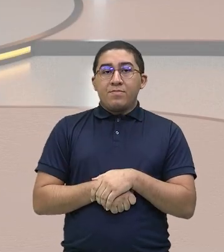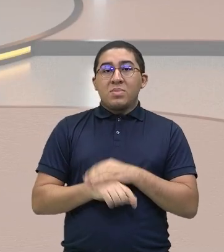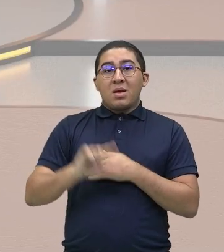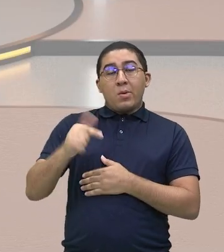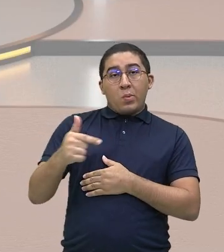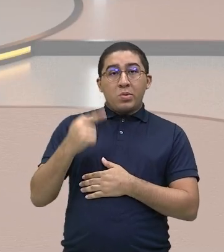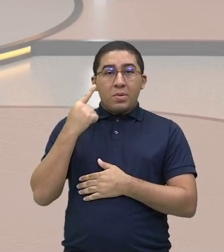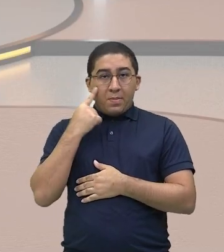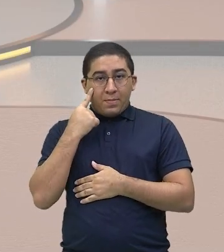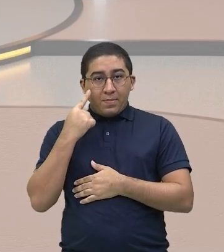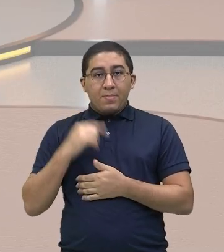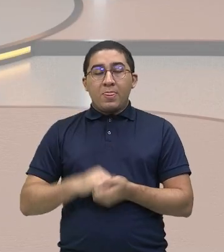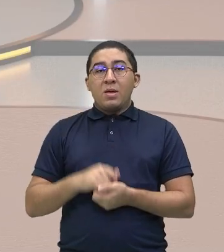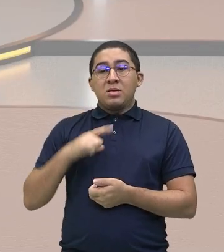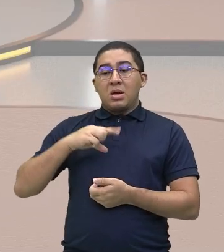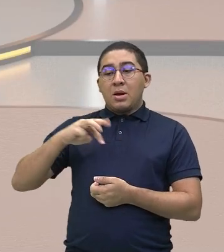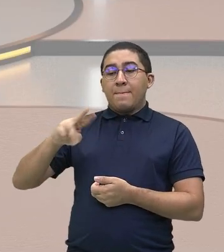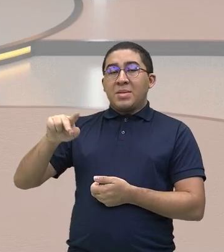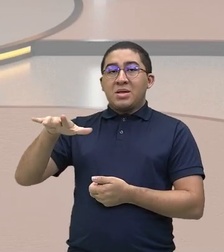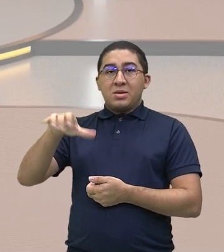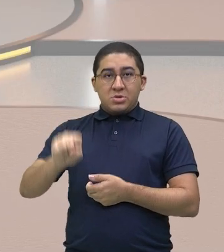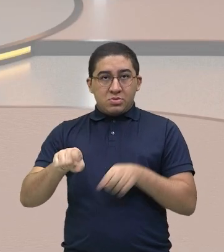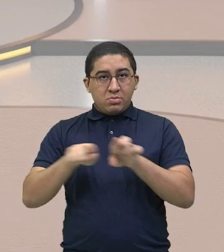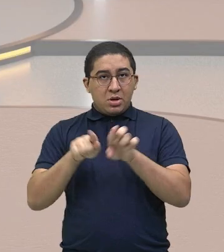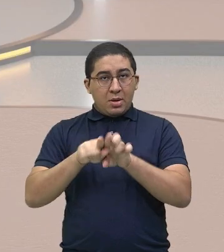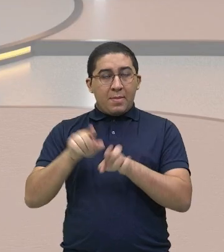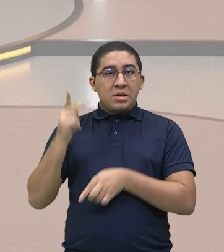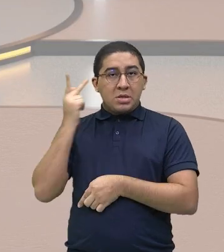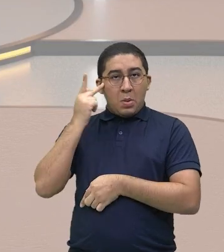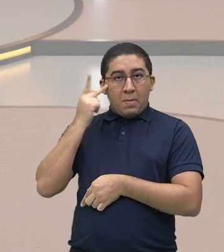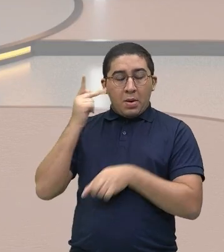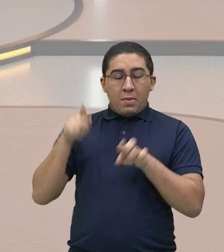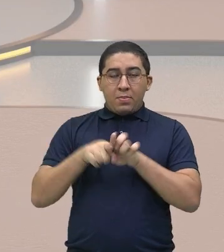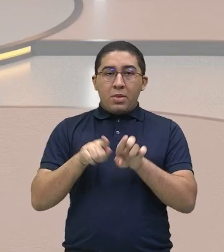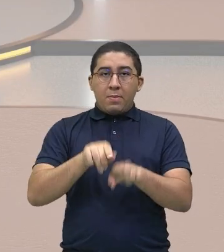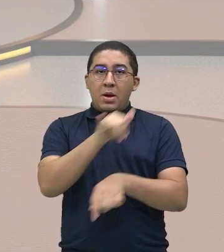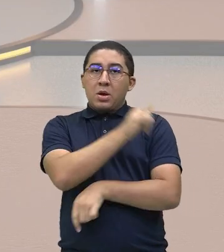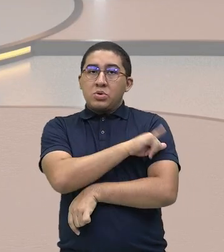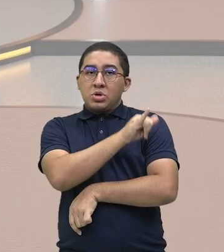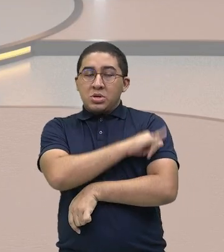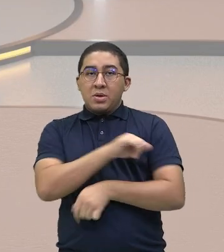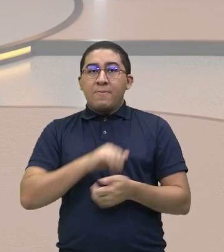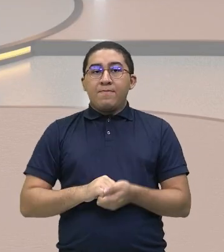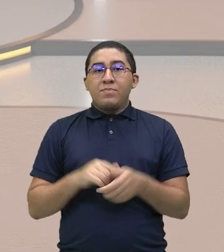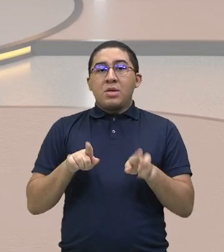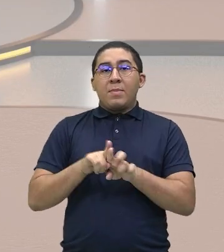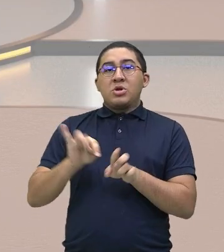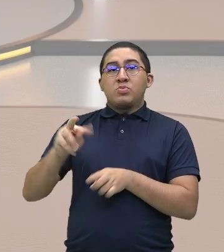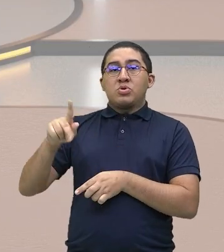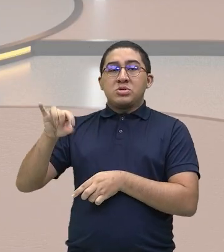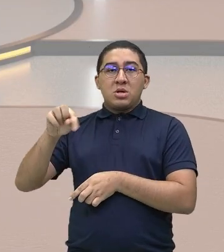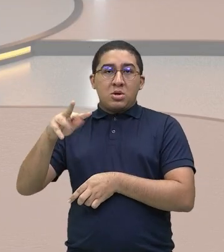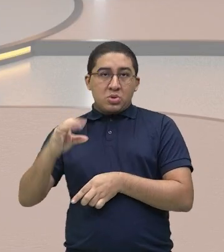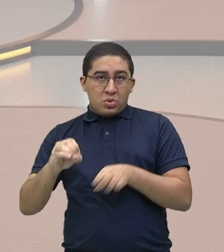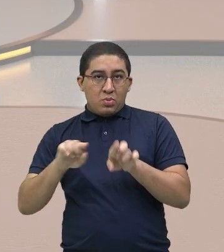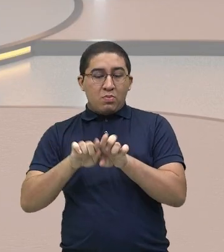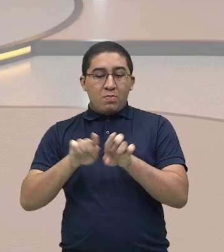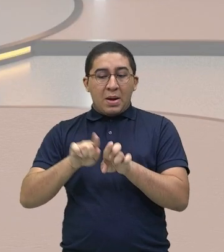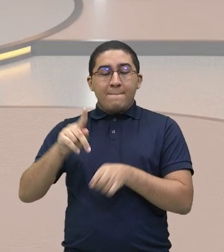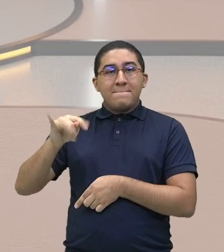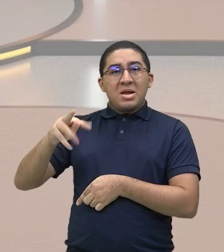concentrada inclui Minas Gerais, São Paulo, Rio de Janeiro, Espírito Santo, Paraná,